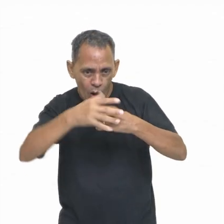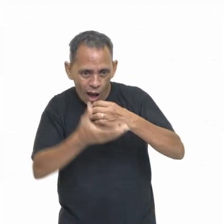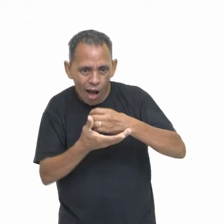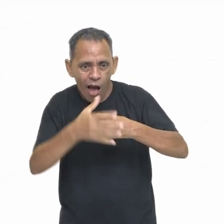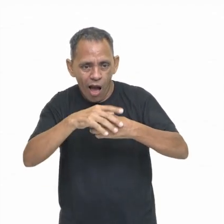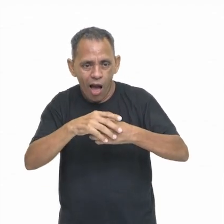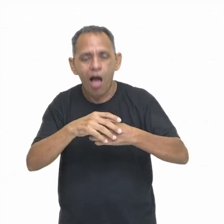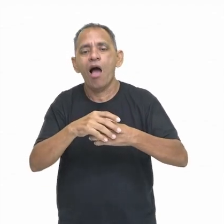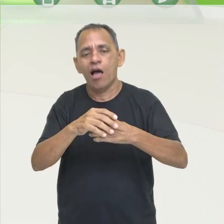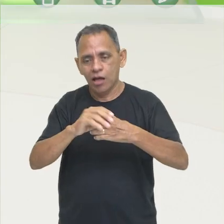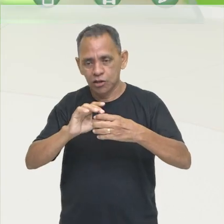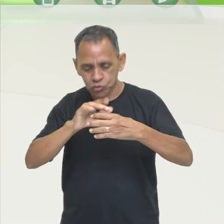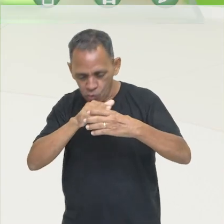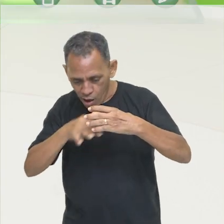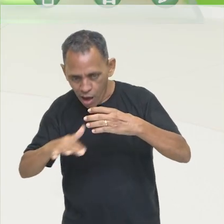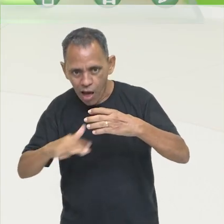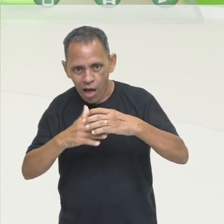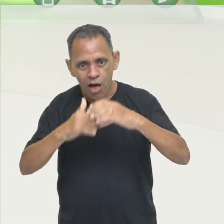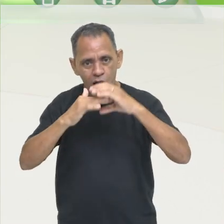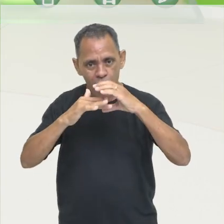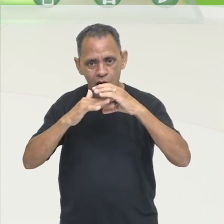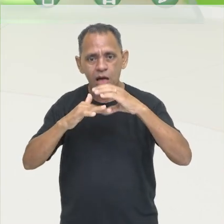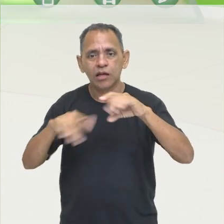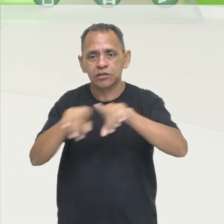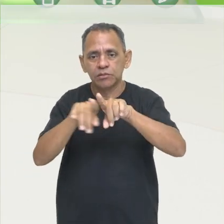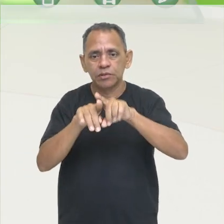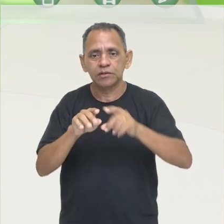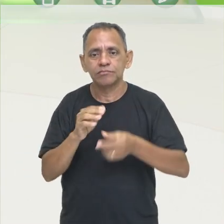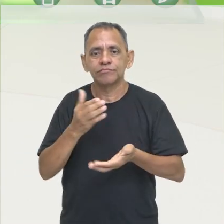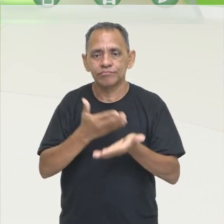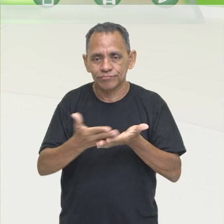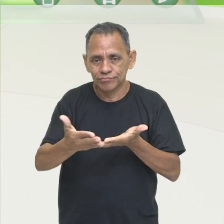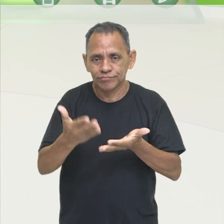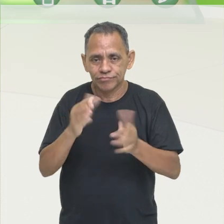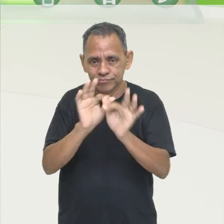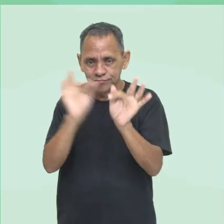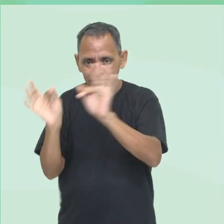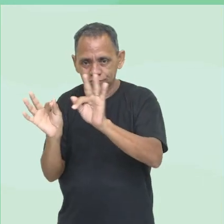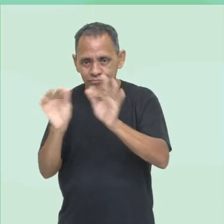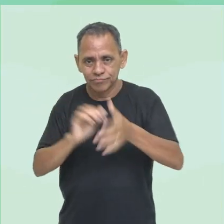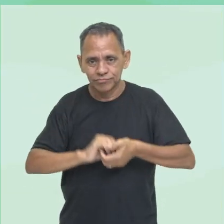e citoplasma. Então, vamos para a nossa aula.